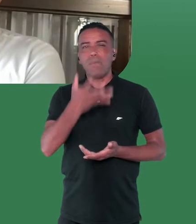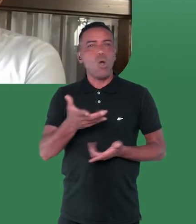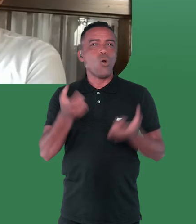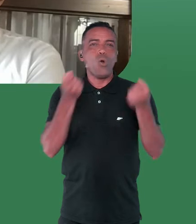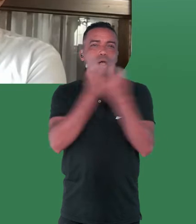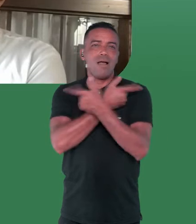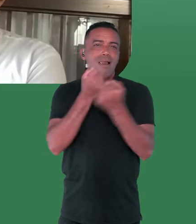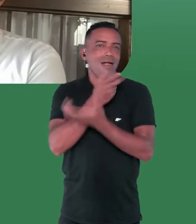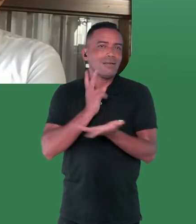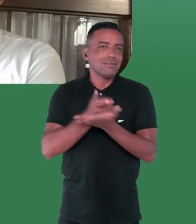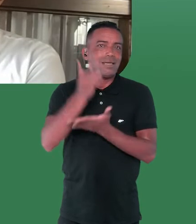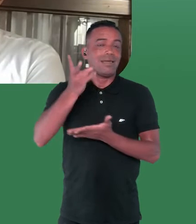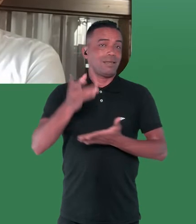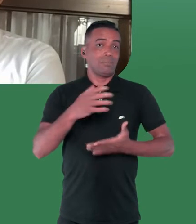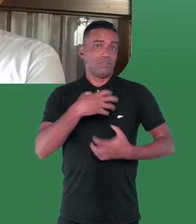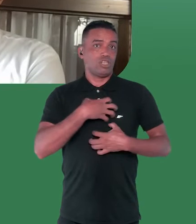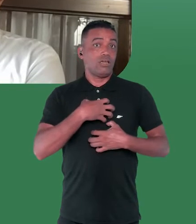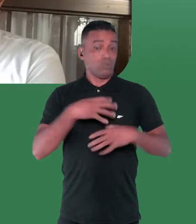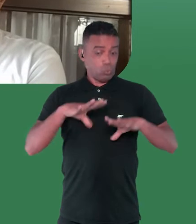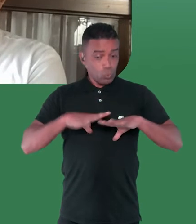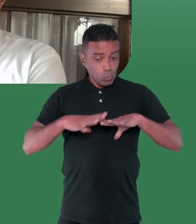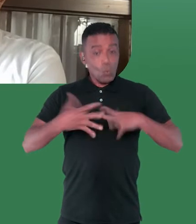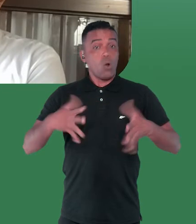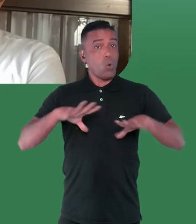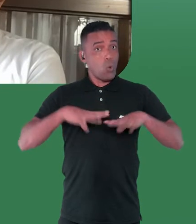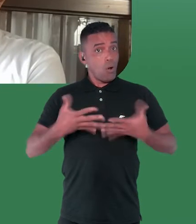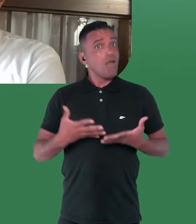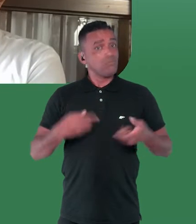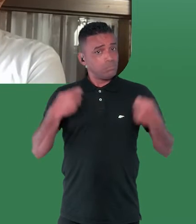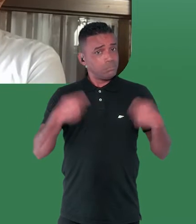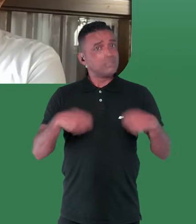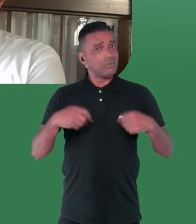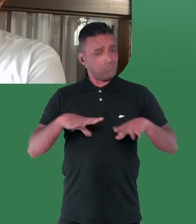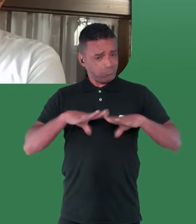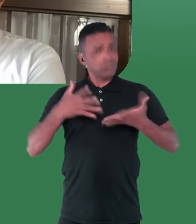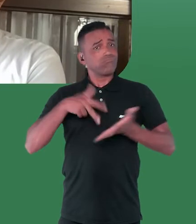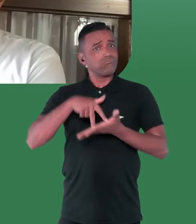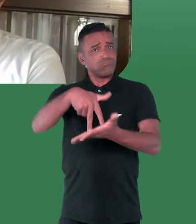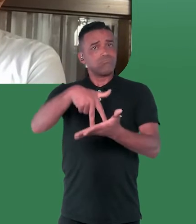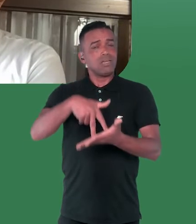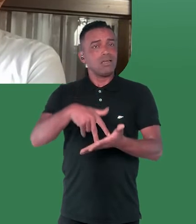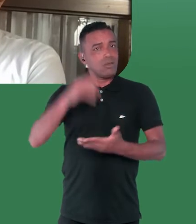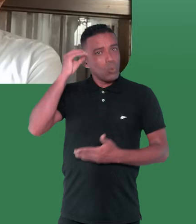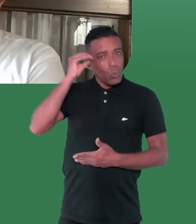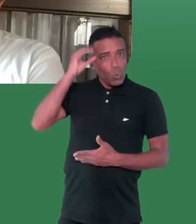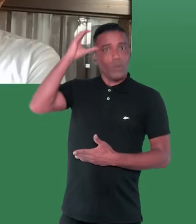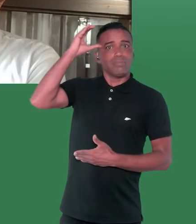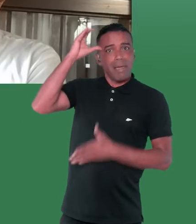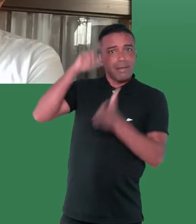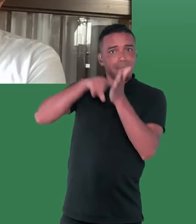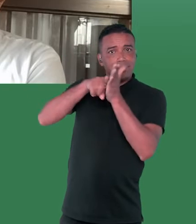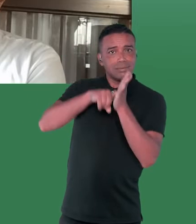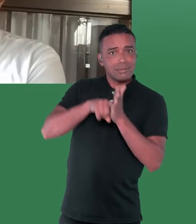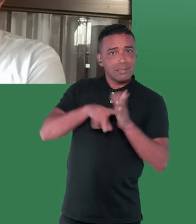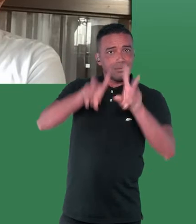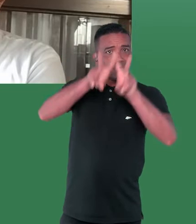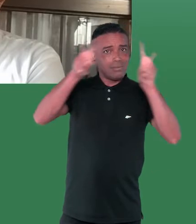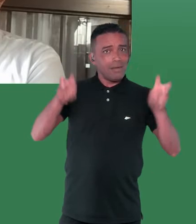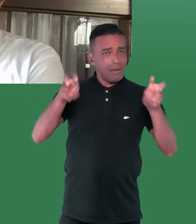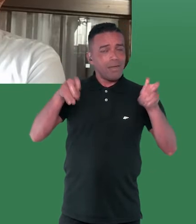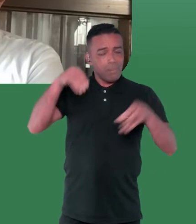tiver o atrevimento necessário, o conhecimento mínimo do assunto,